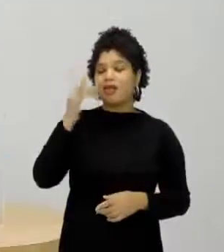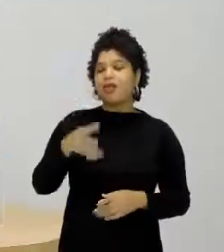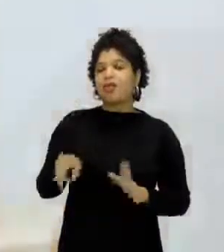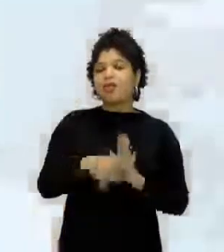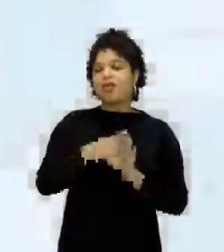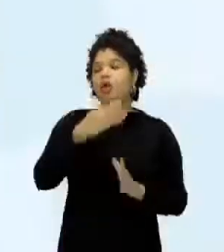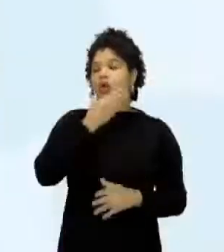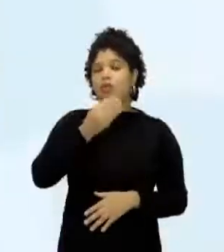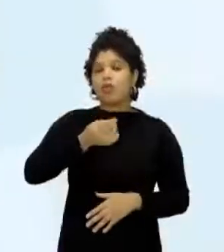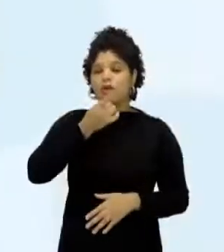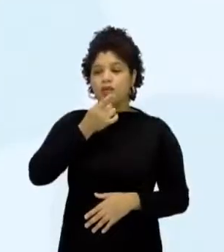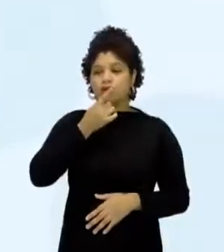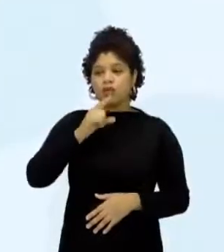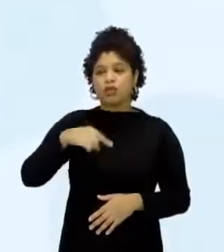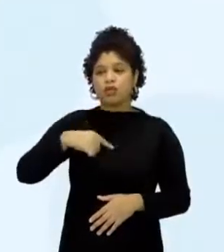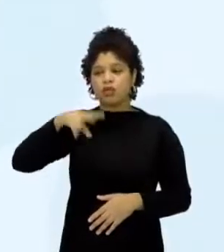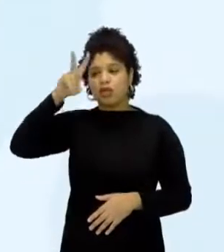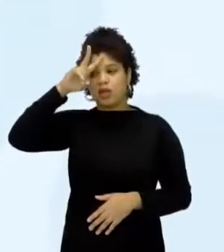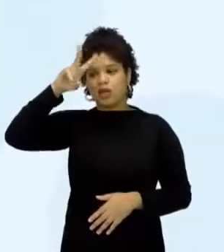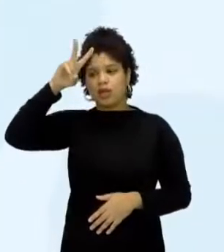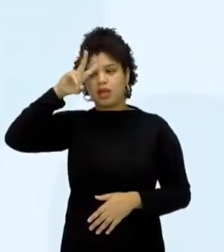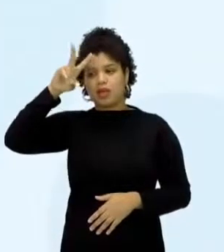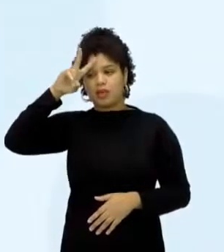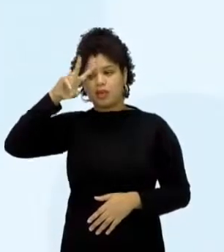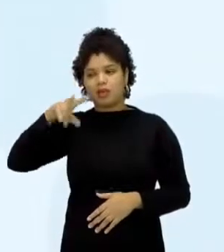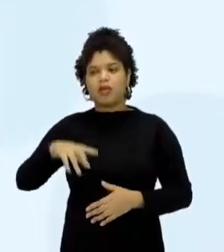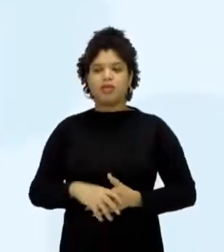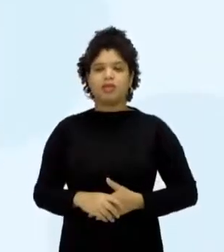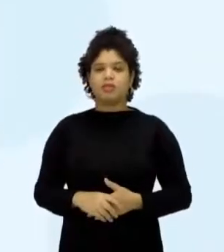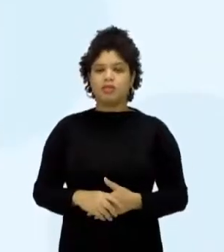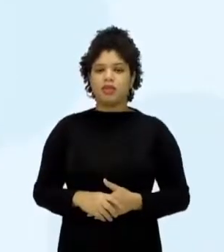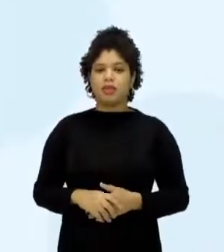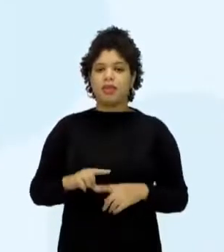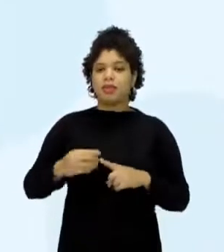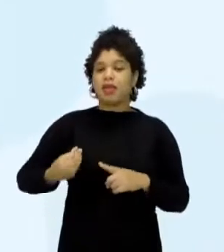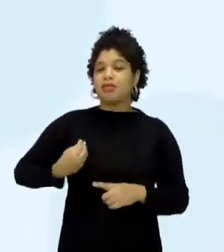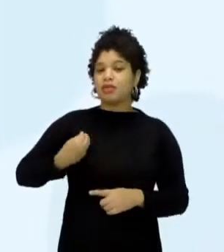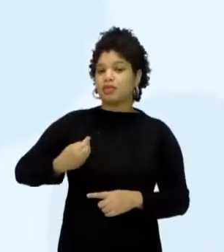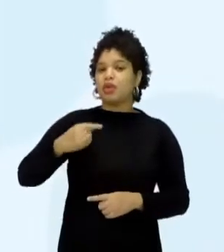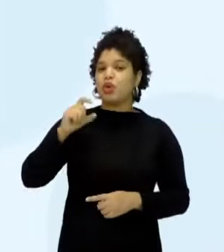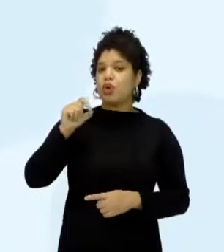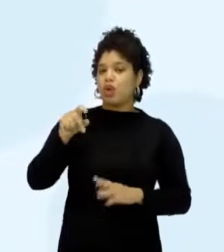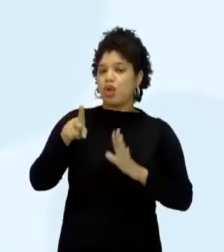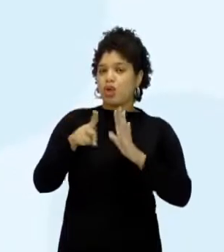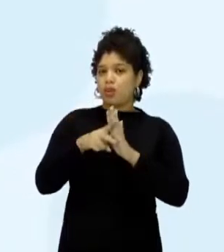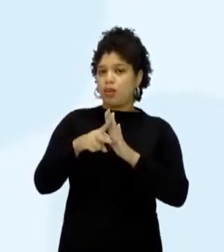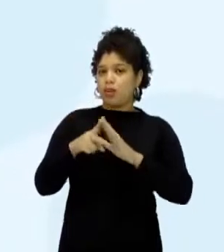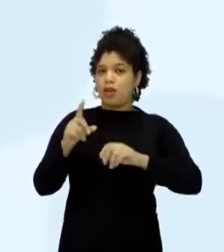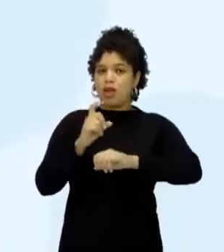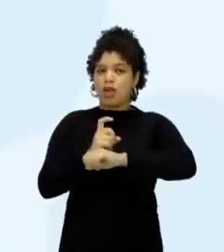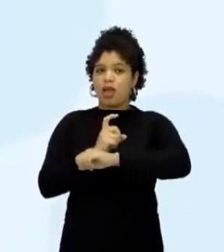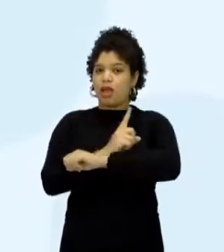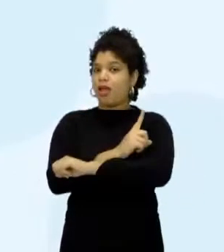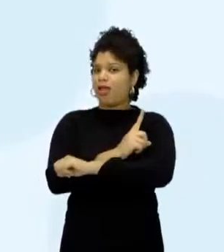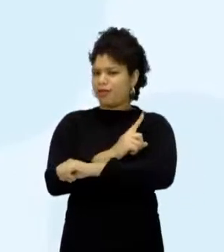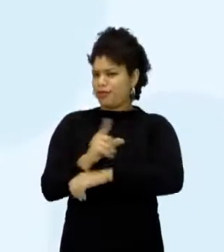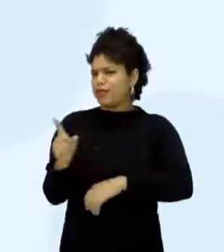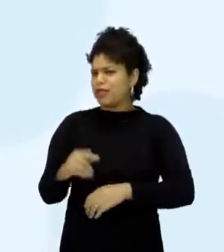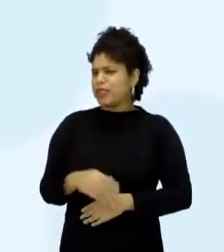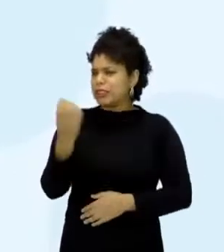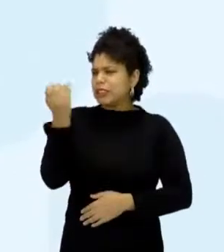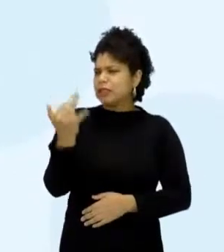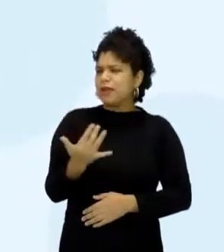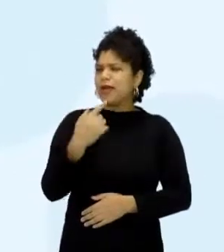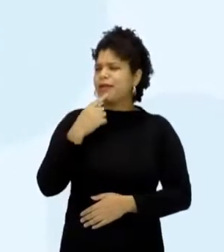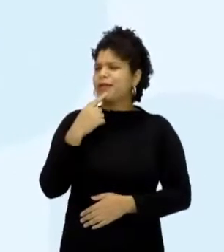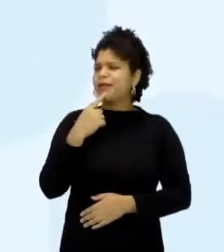gente tem que lembrar o seguinte, ele vai falar a respeito da existência da evolução. Então, ele busca explicações para as